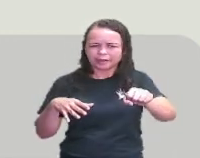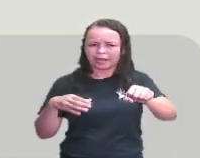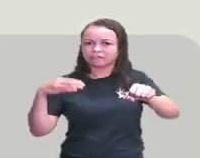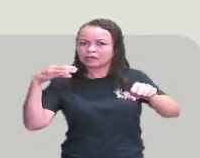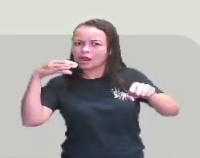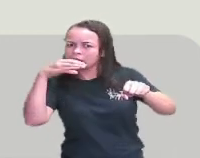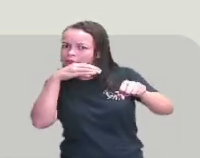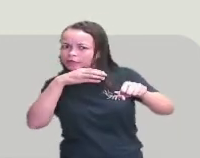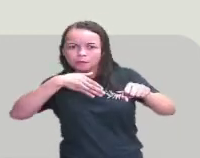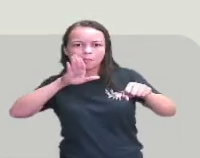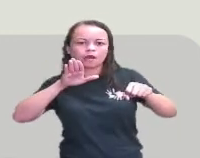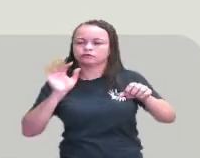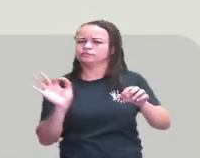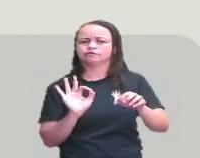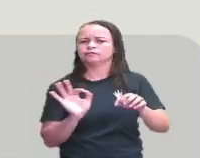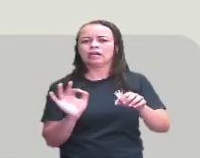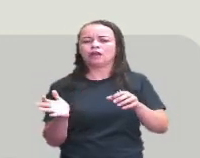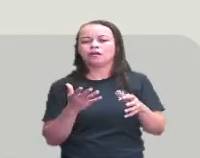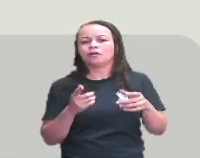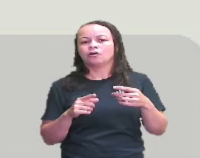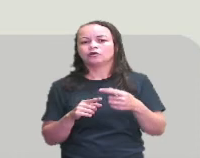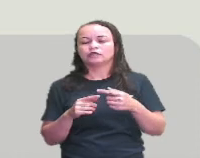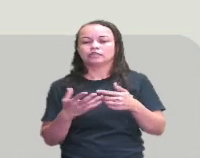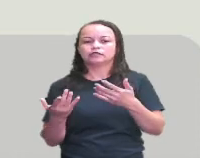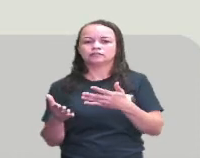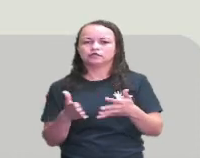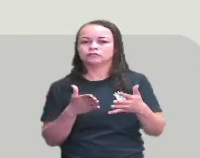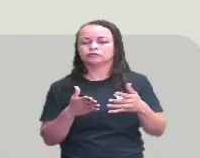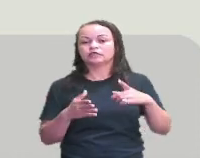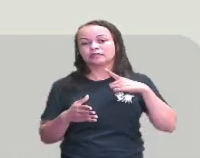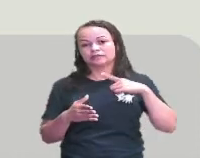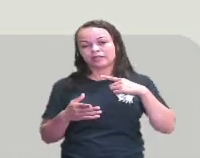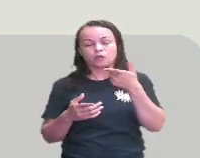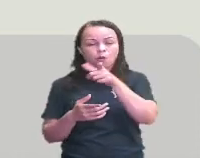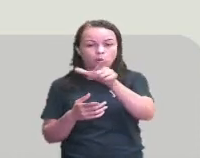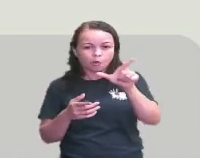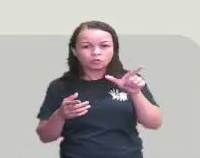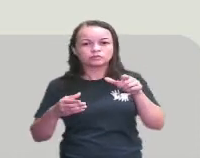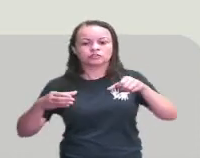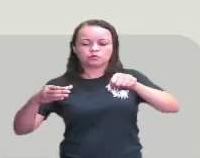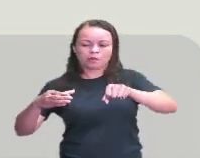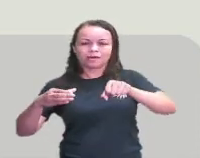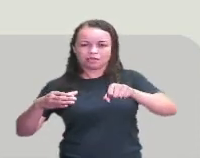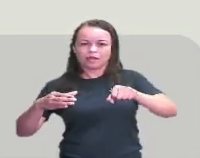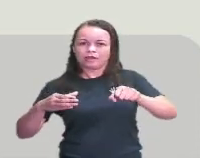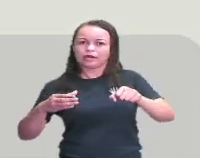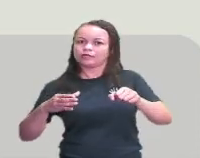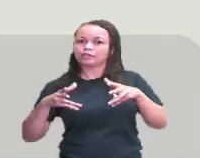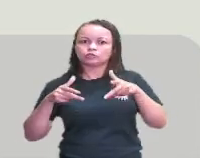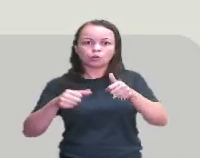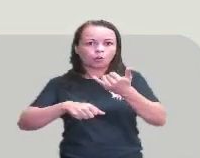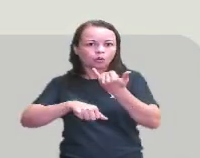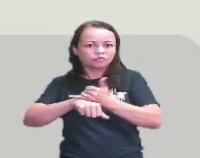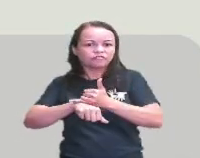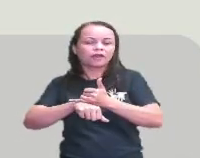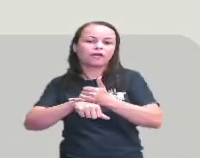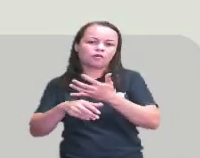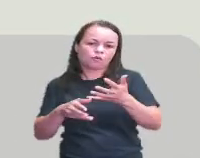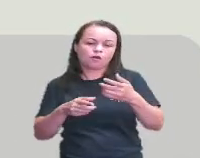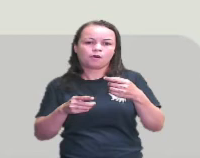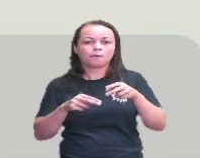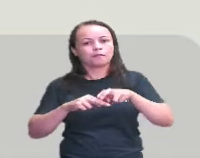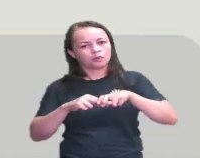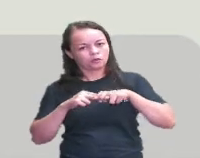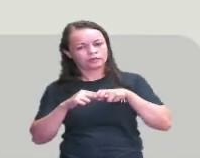existem algumas panelas que são feitas totalmente de alumínio, de ferro. Por isso que a necessidade da gente pegar